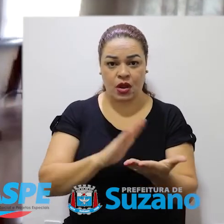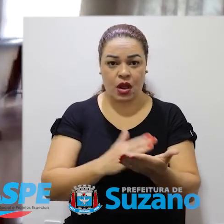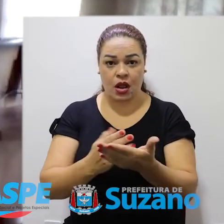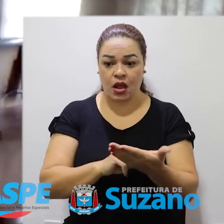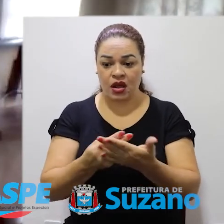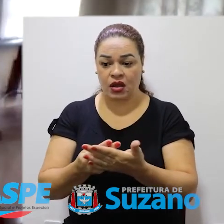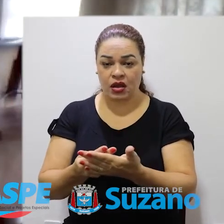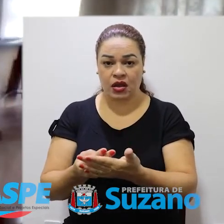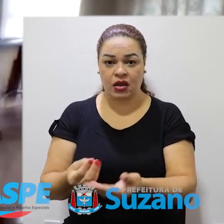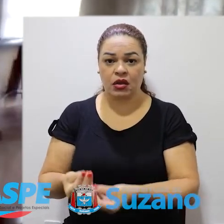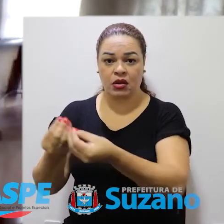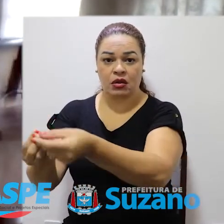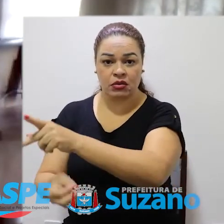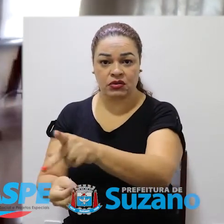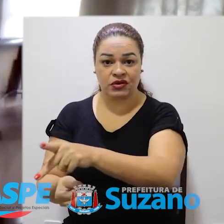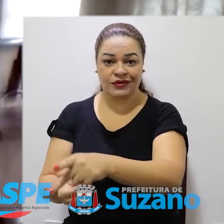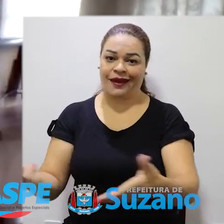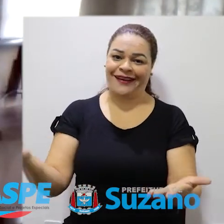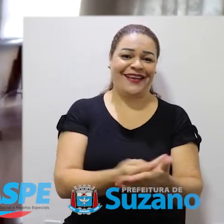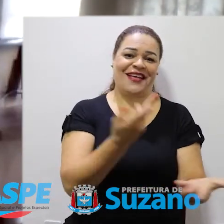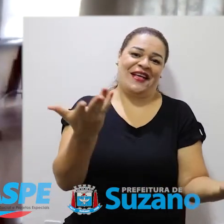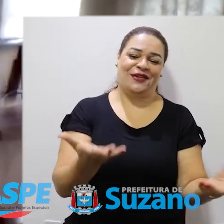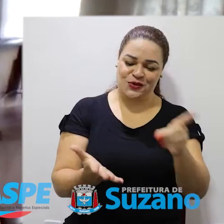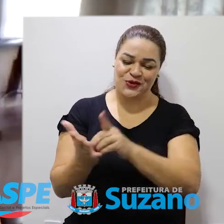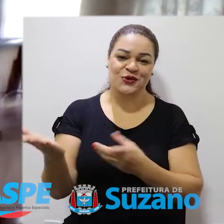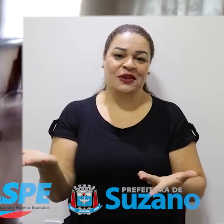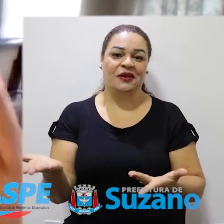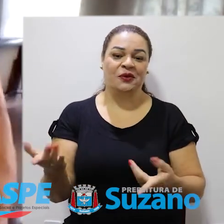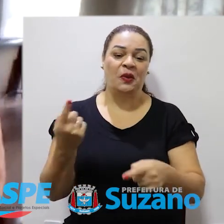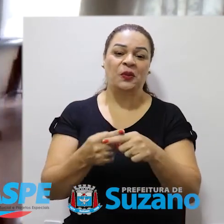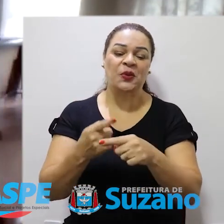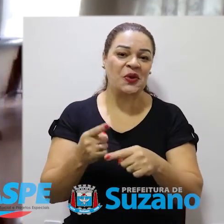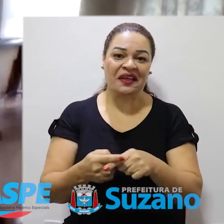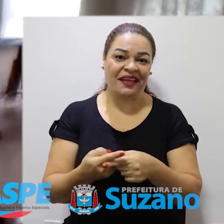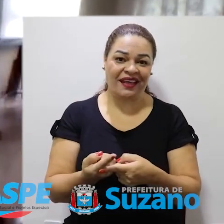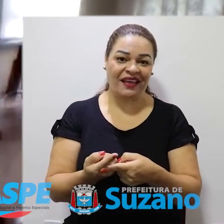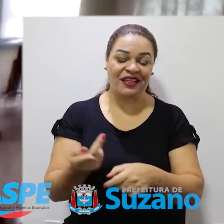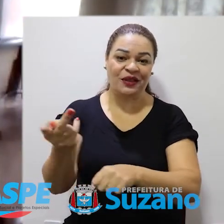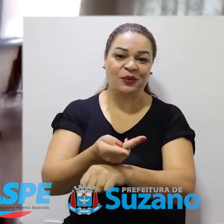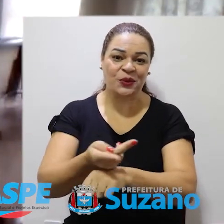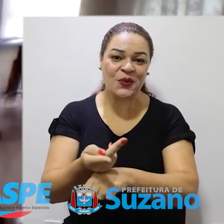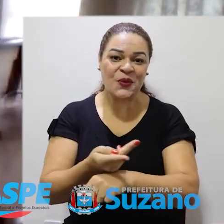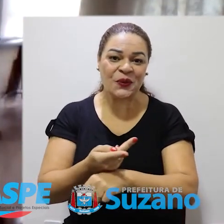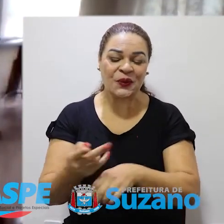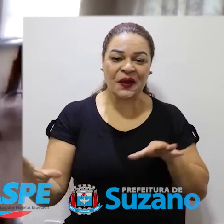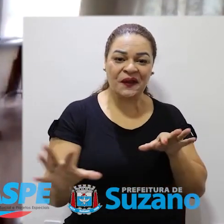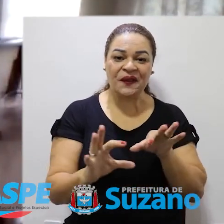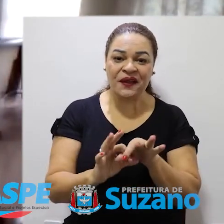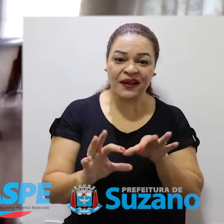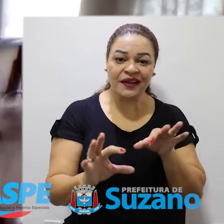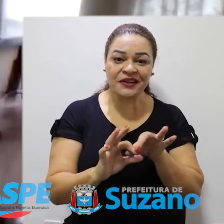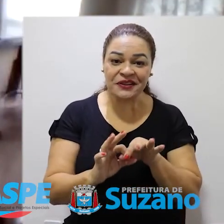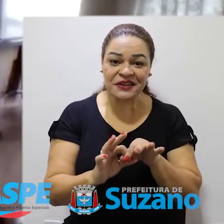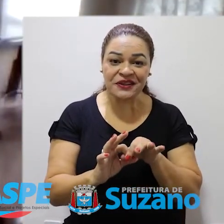redação vai estar muito errada se você fizer isso só pelo dicionário. Por quê? Porque você está buscando correspondente